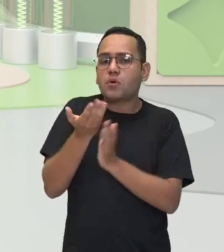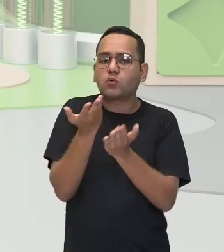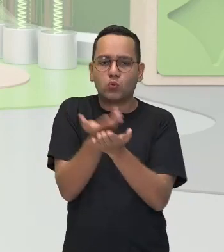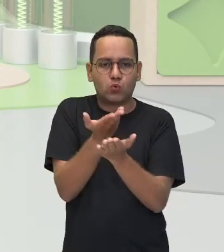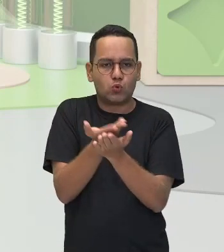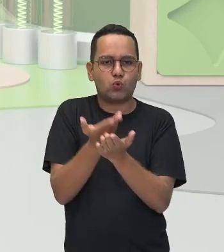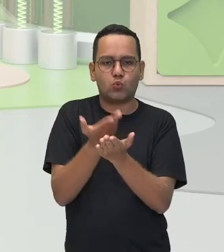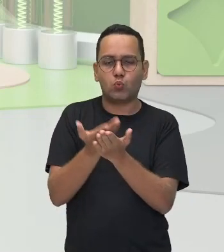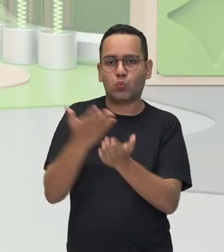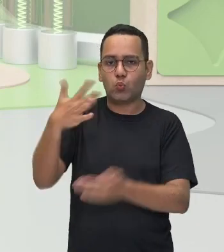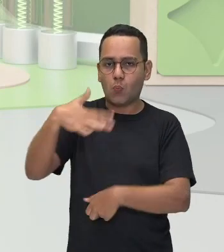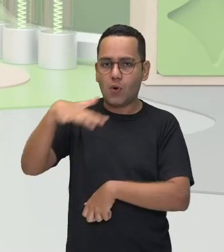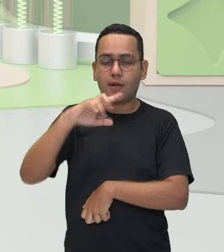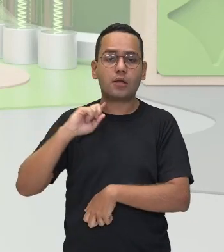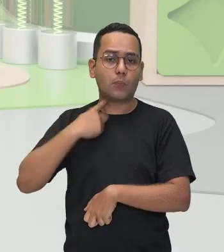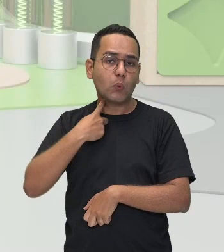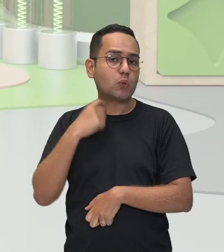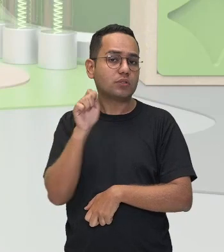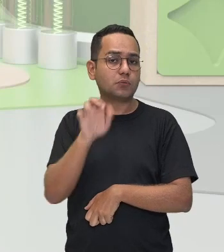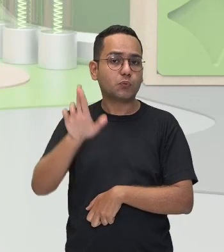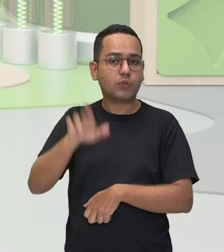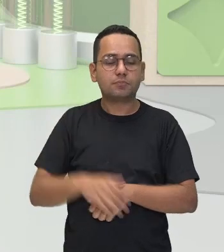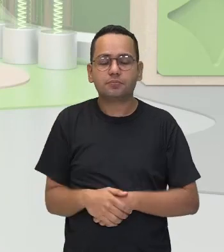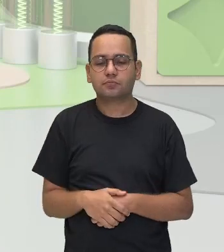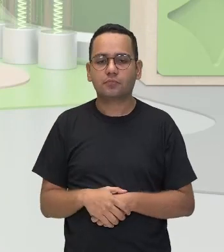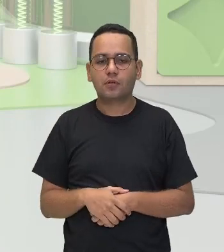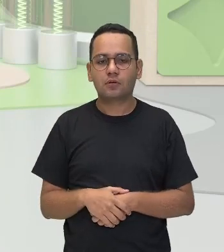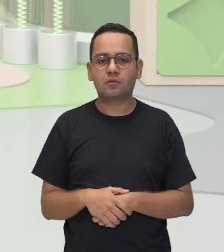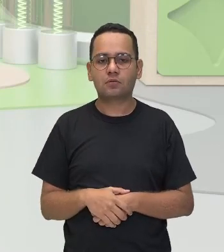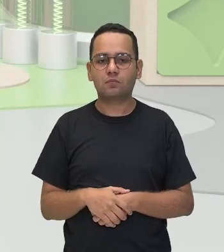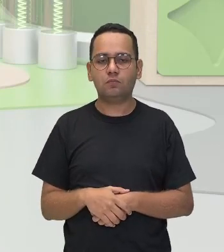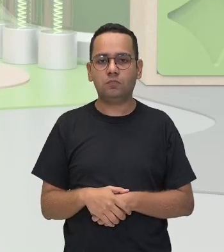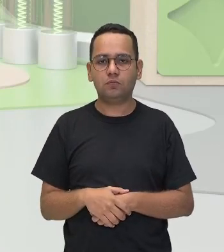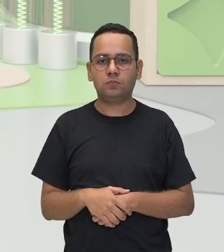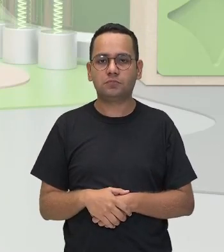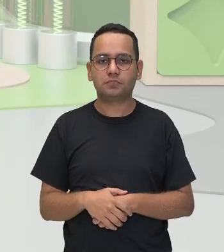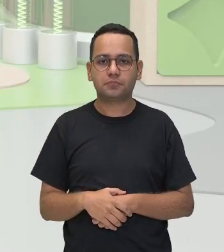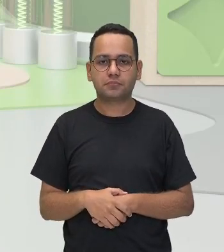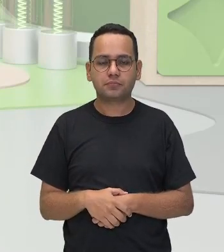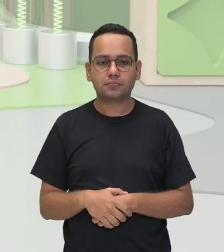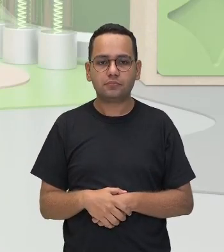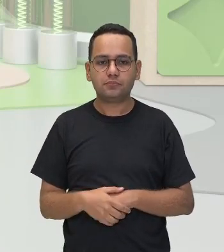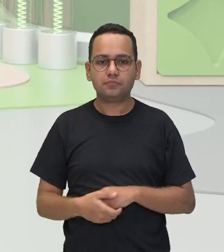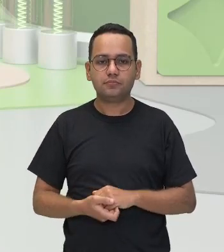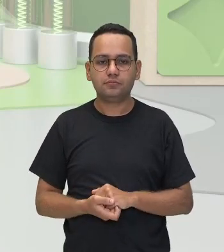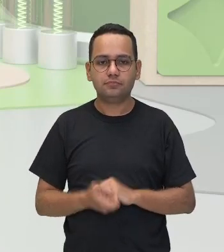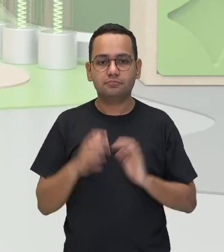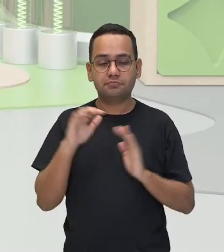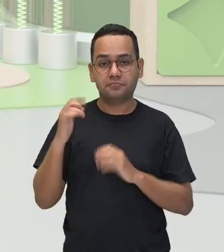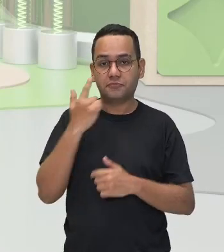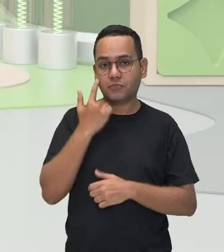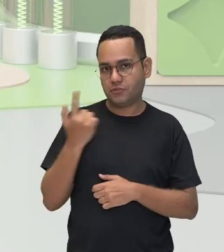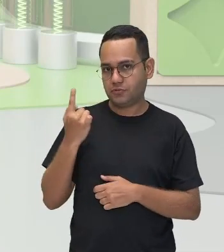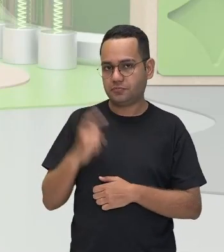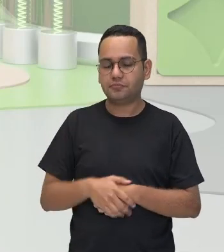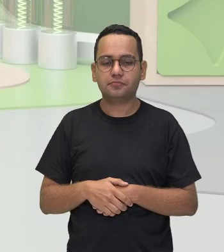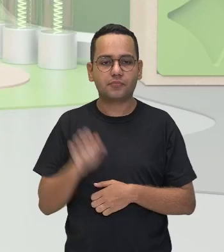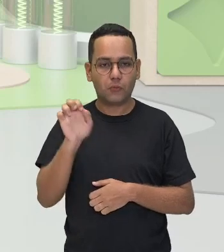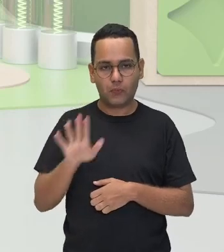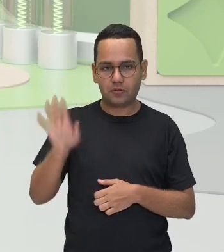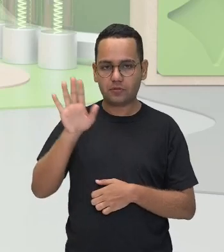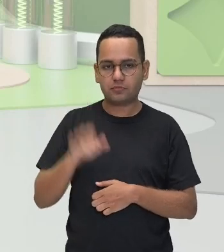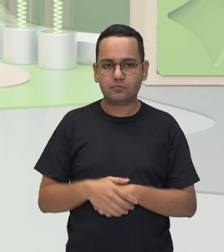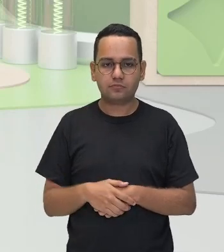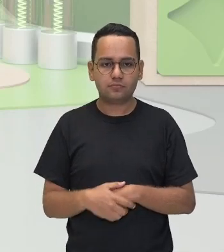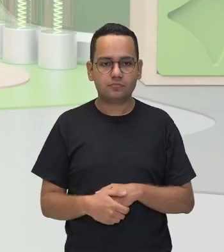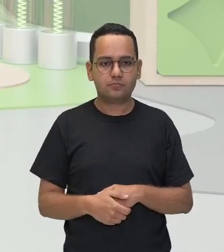aí. Então, nós temos sobre a poluição do ar, num primeiro momento, vocês estão vendo aí, olha,